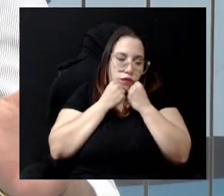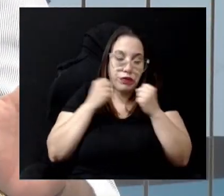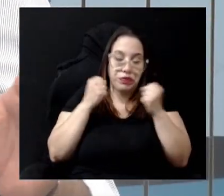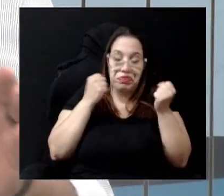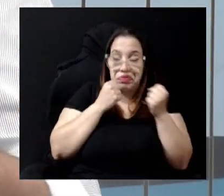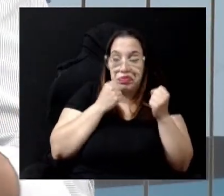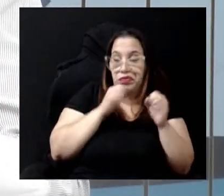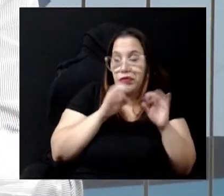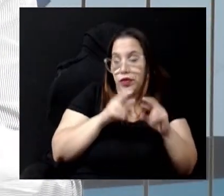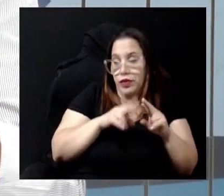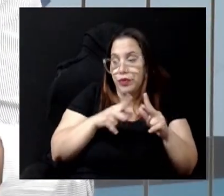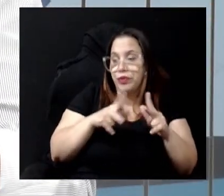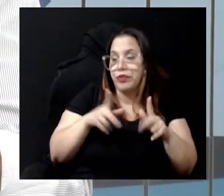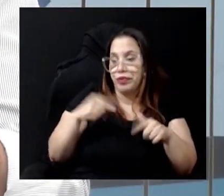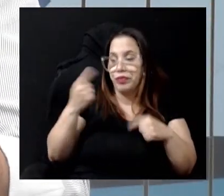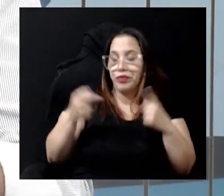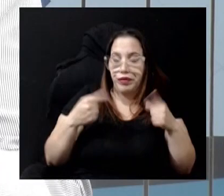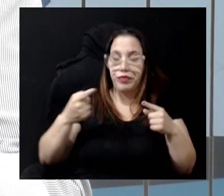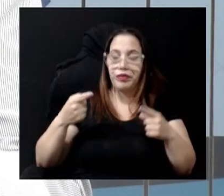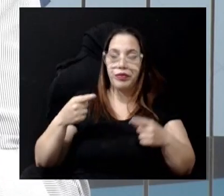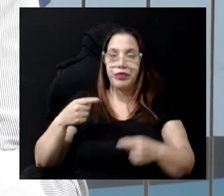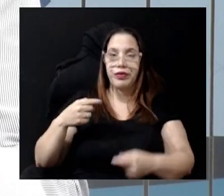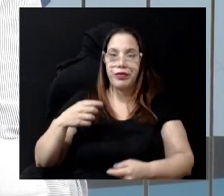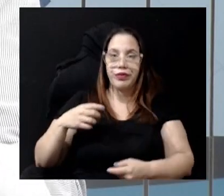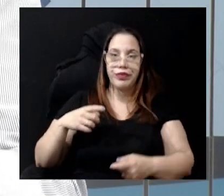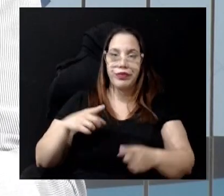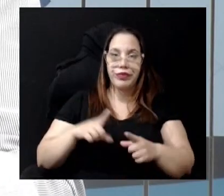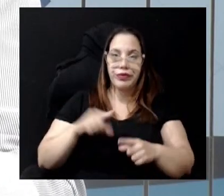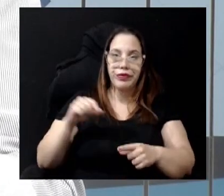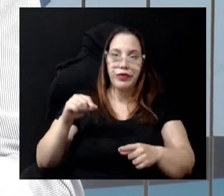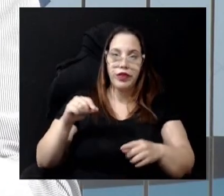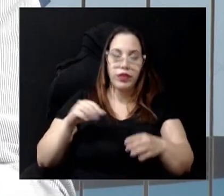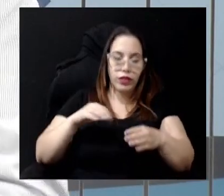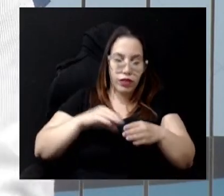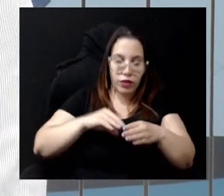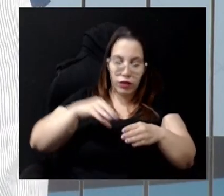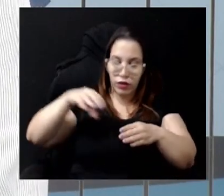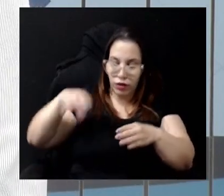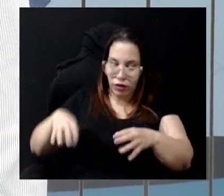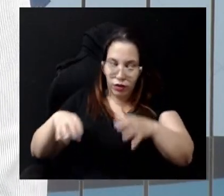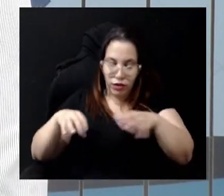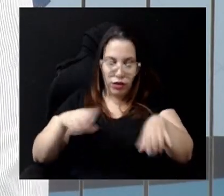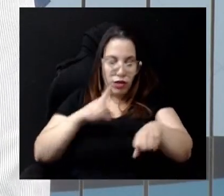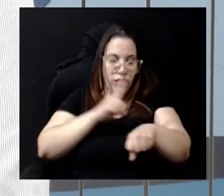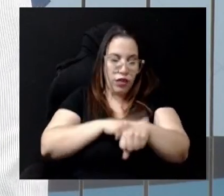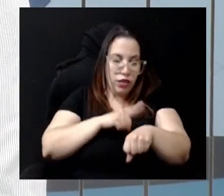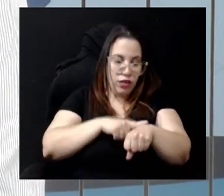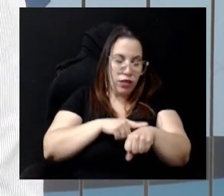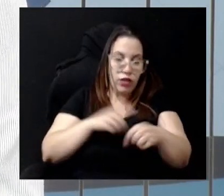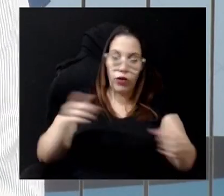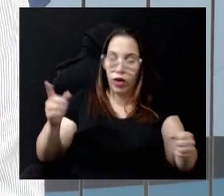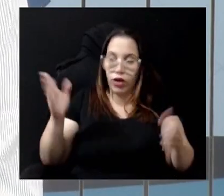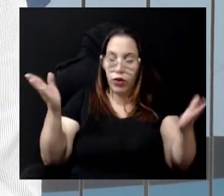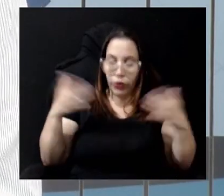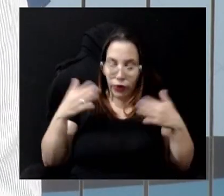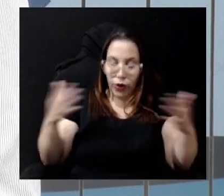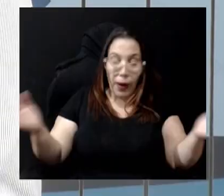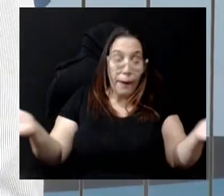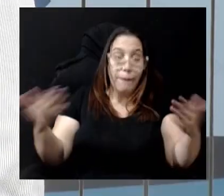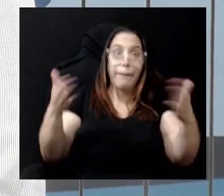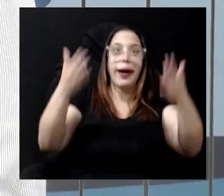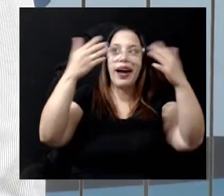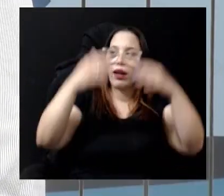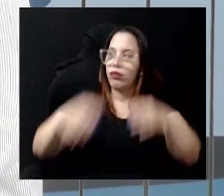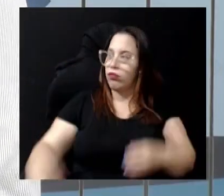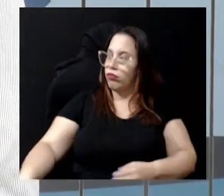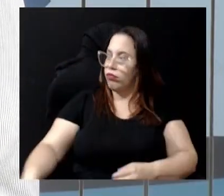de outros, mas as pessoas vão saindo um pouco mais da toca. O horário de verão seria um estímulo para fazer isso com mais intensidade. Caso contrário, as